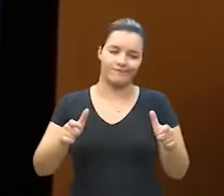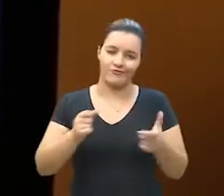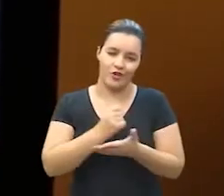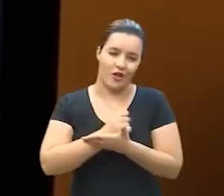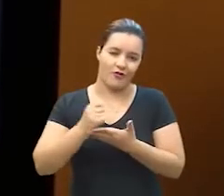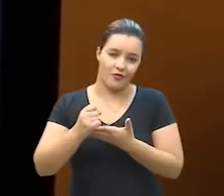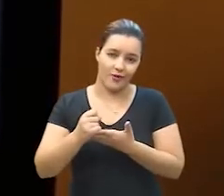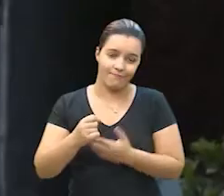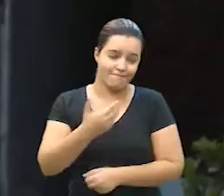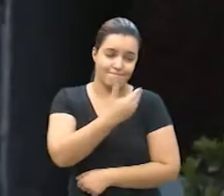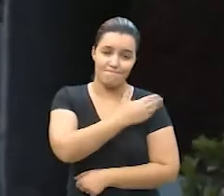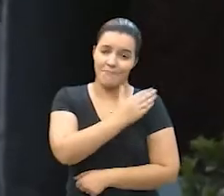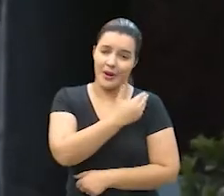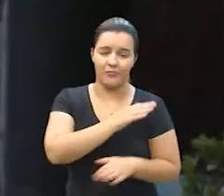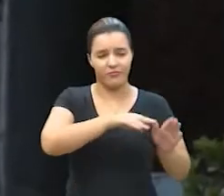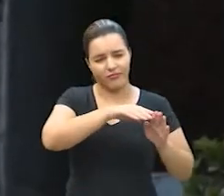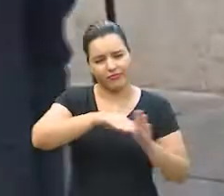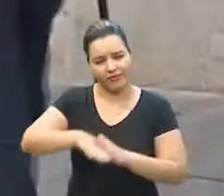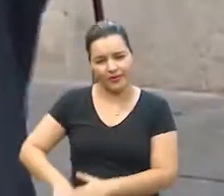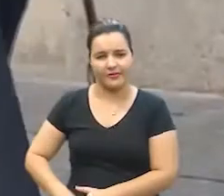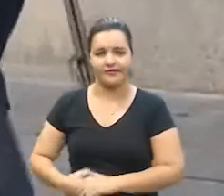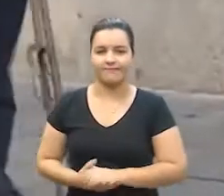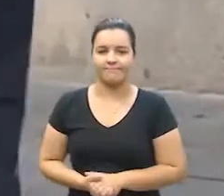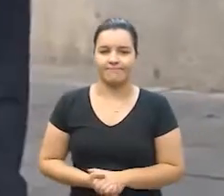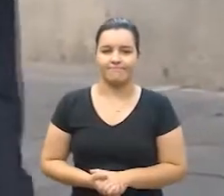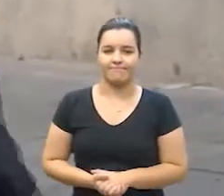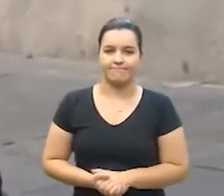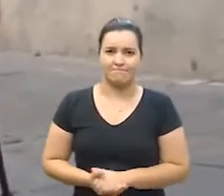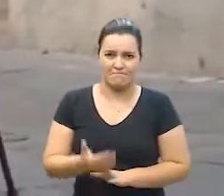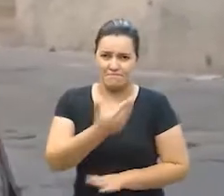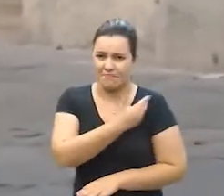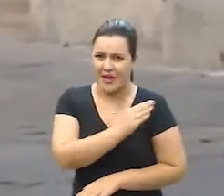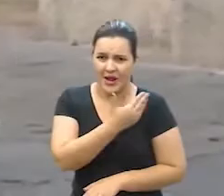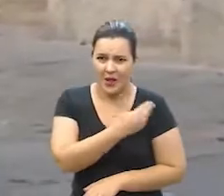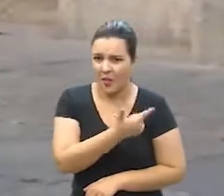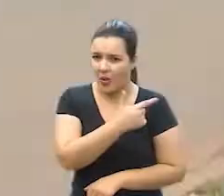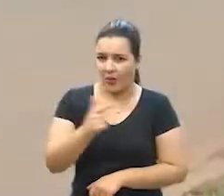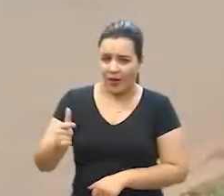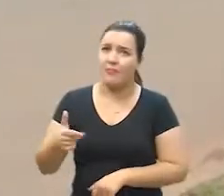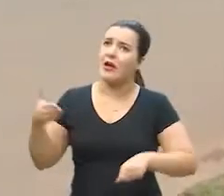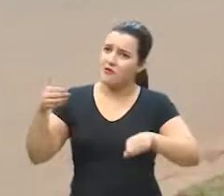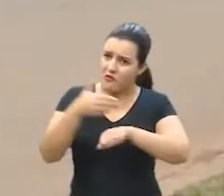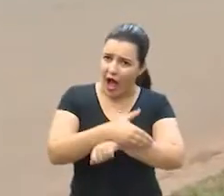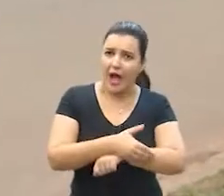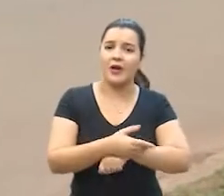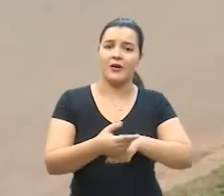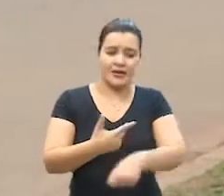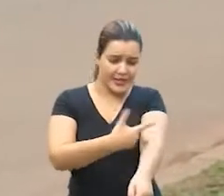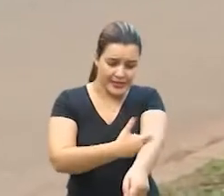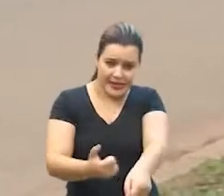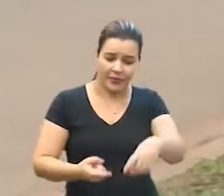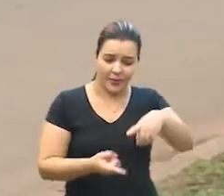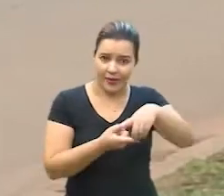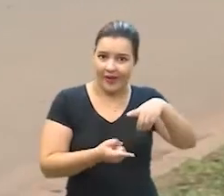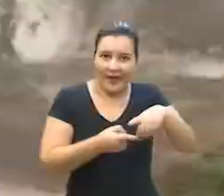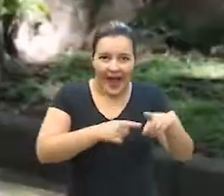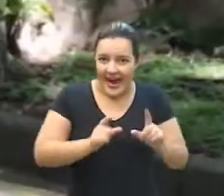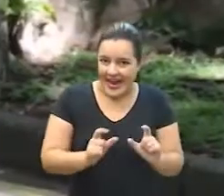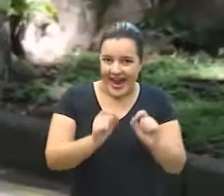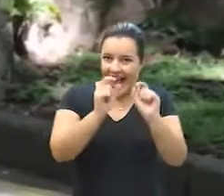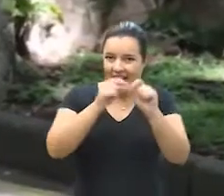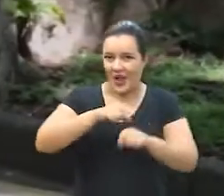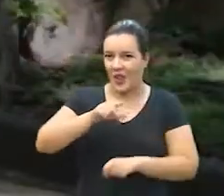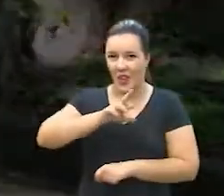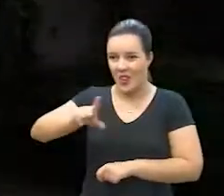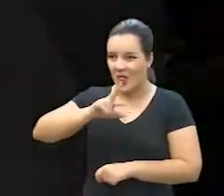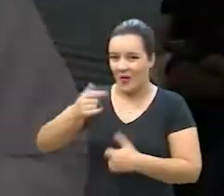avançada. E o preconceito precisa ser deixado de lado. Não tem preconceito disso, não. É ir fazer o exame, é um